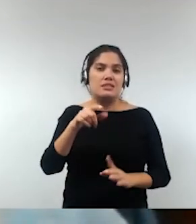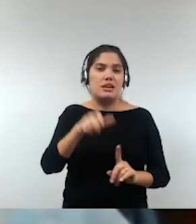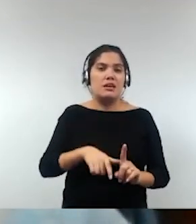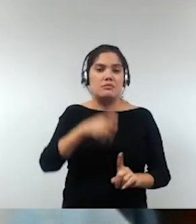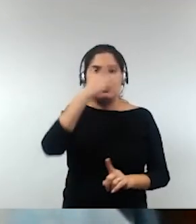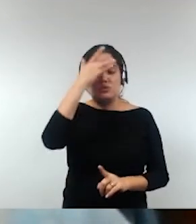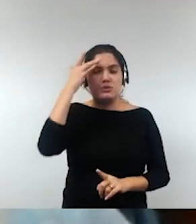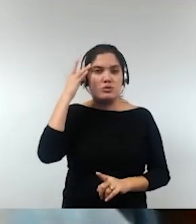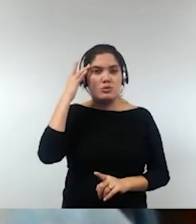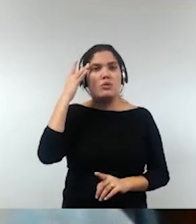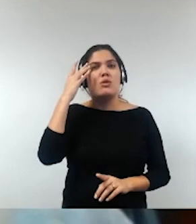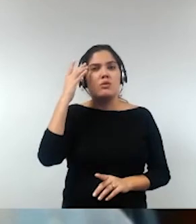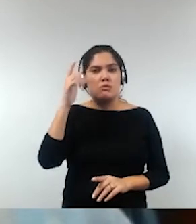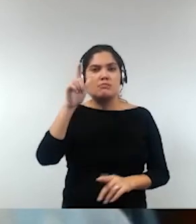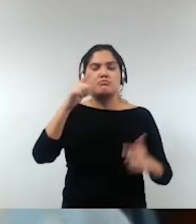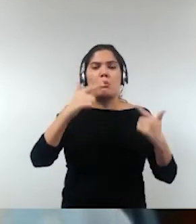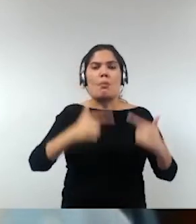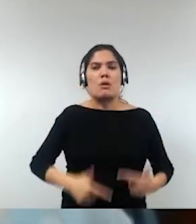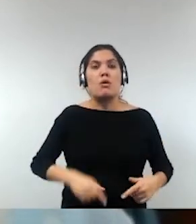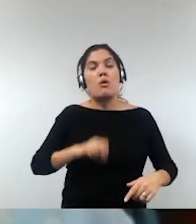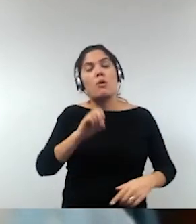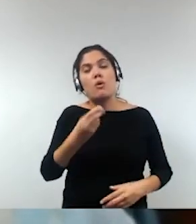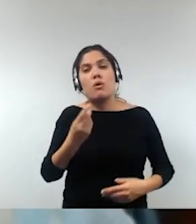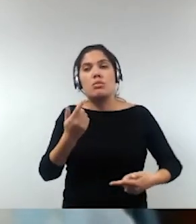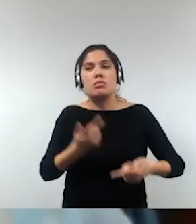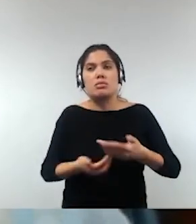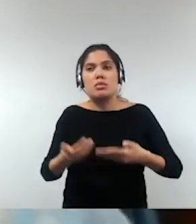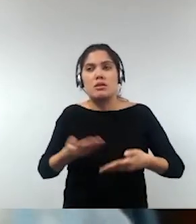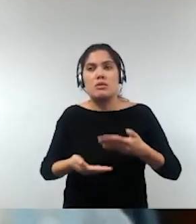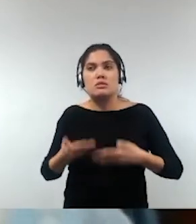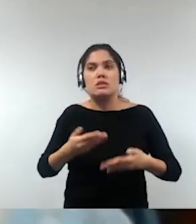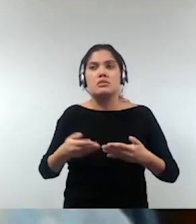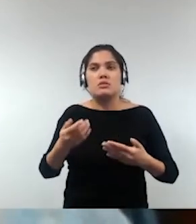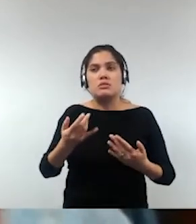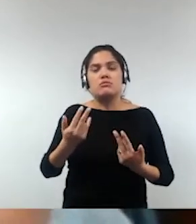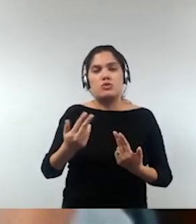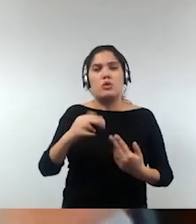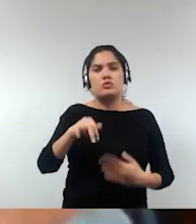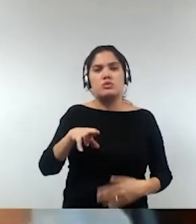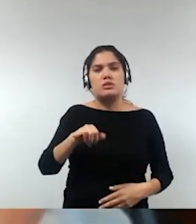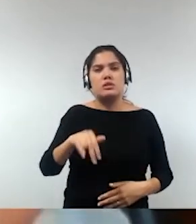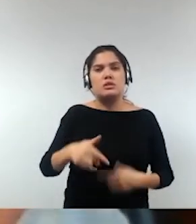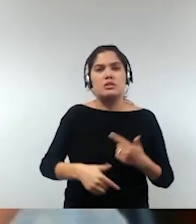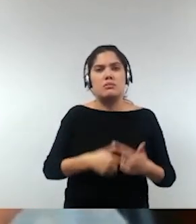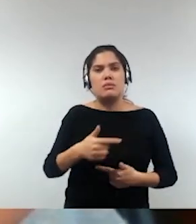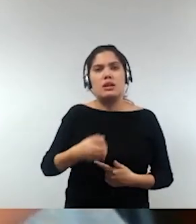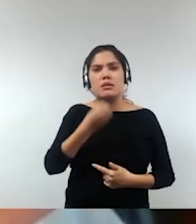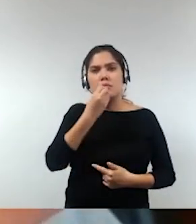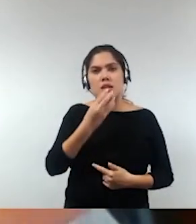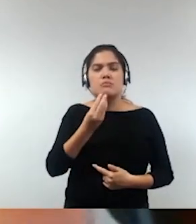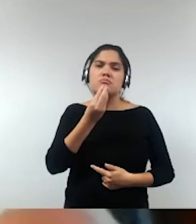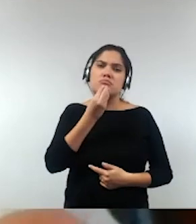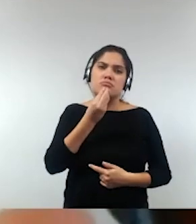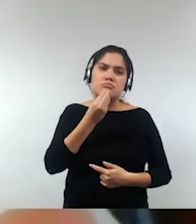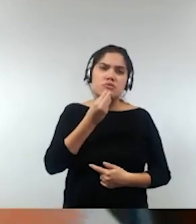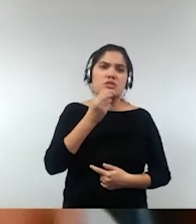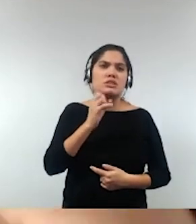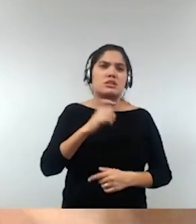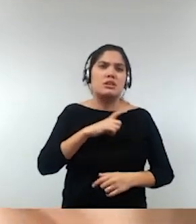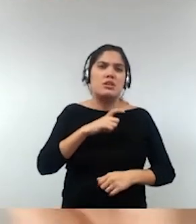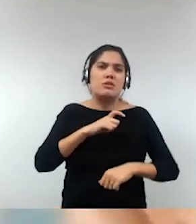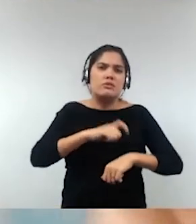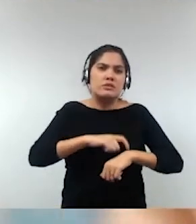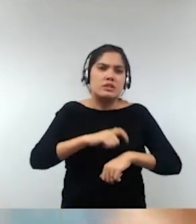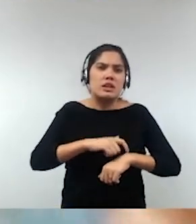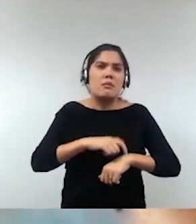terceiro imparcial na mediação, ou até numa negociação, como a Juliana atuou muito bem. Juliana devia ter explorado, se tiver mais um tempinho,